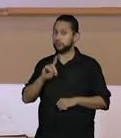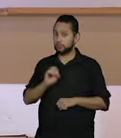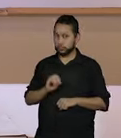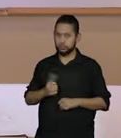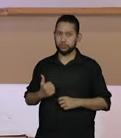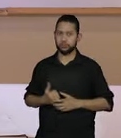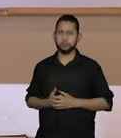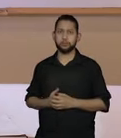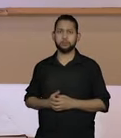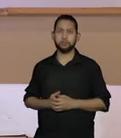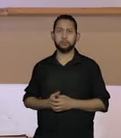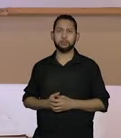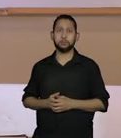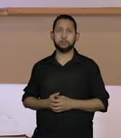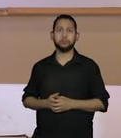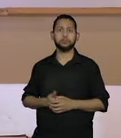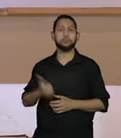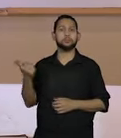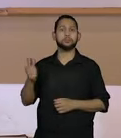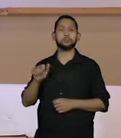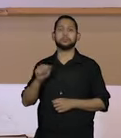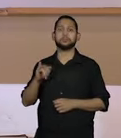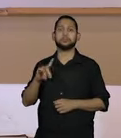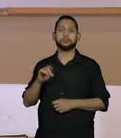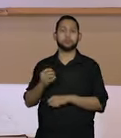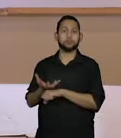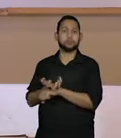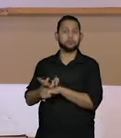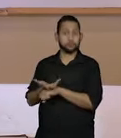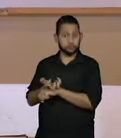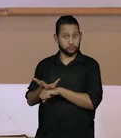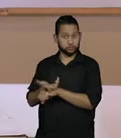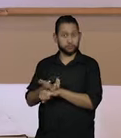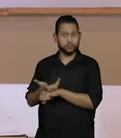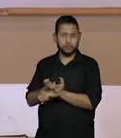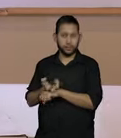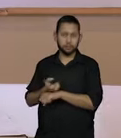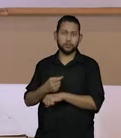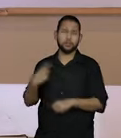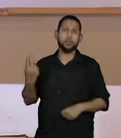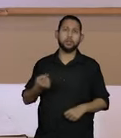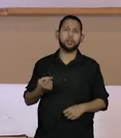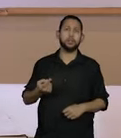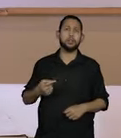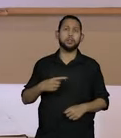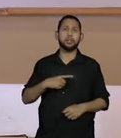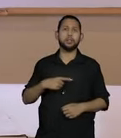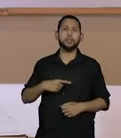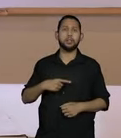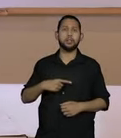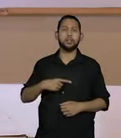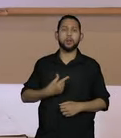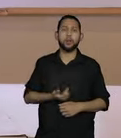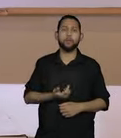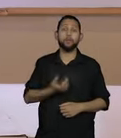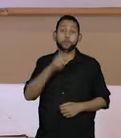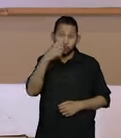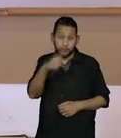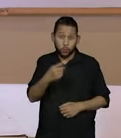proteção. Este ácido é o ácido que está presente no nosso suco